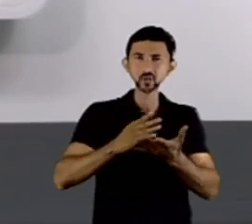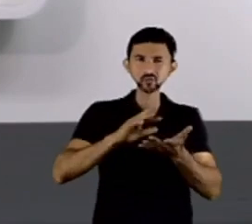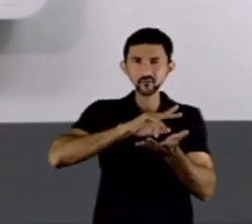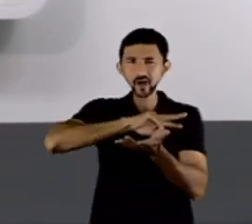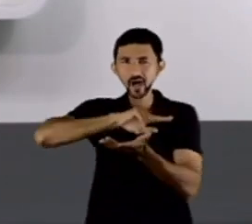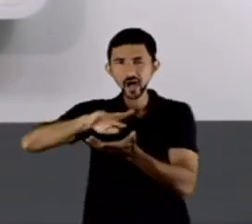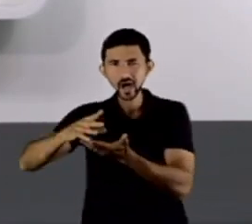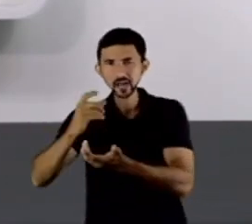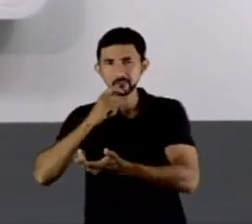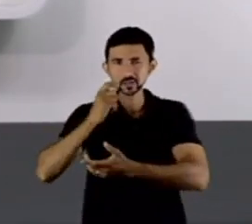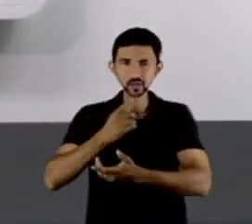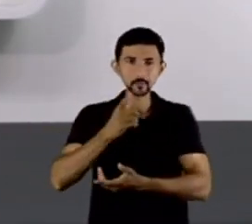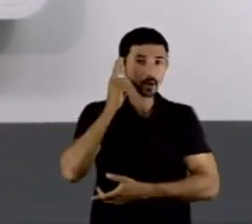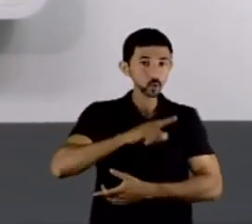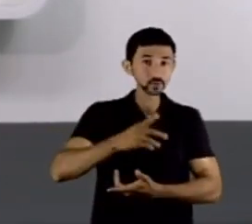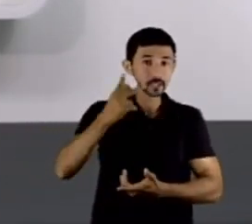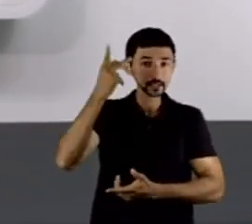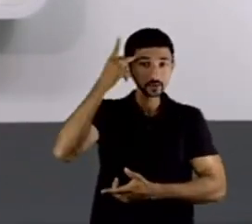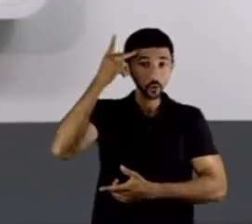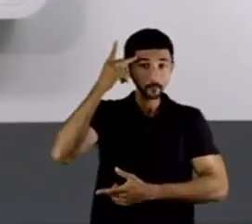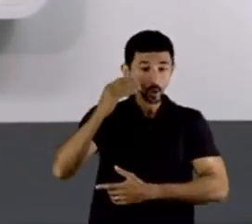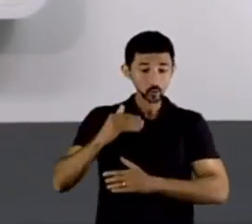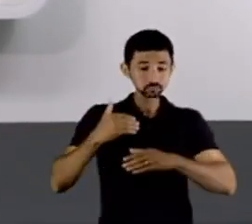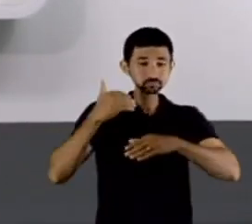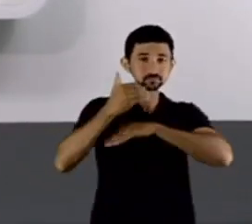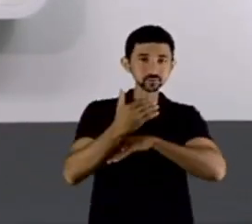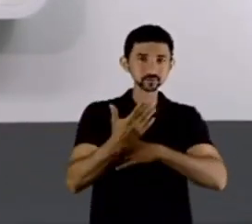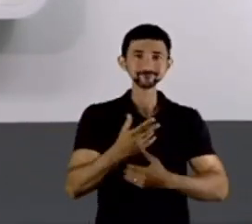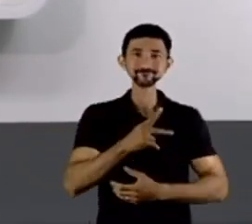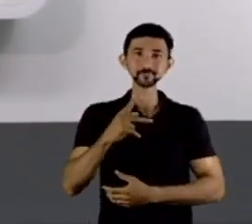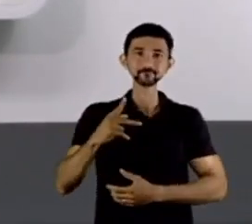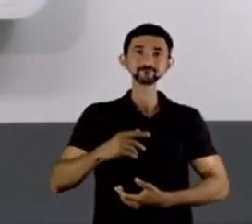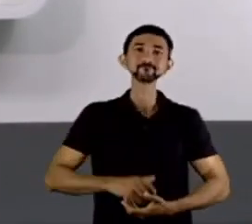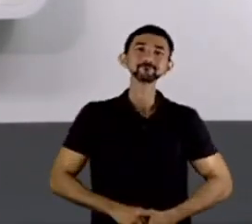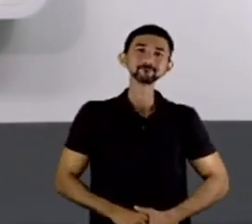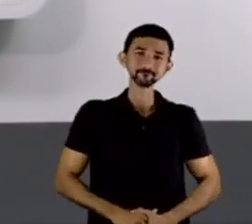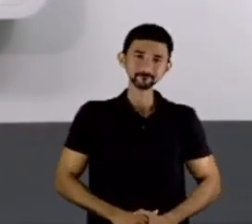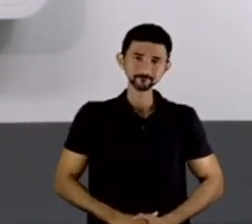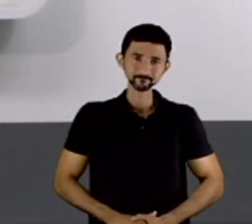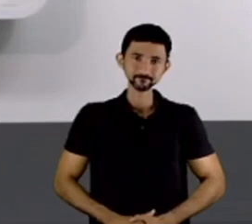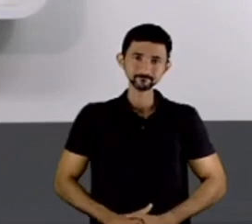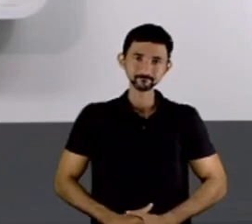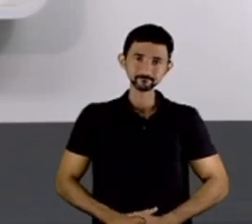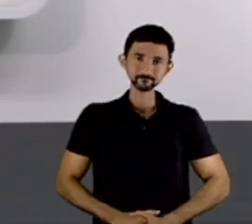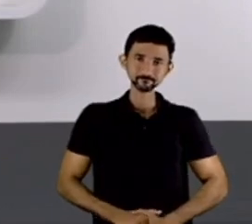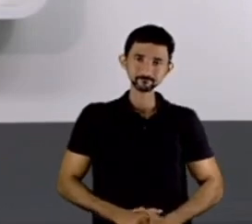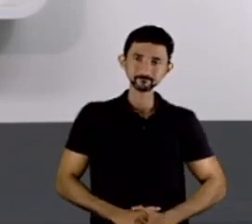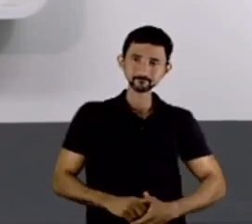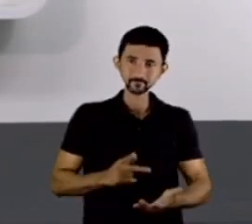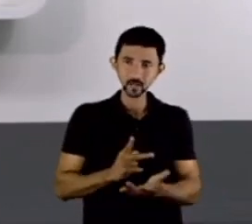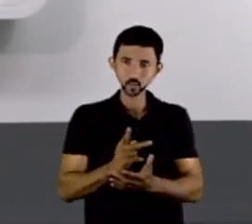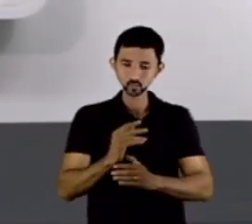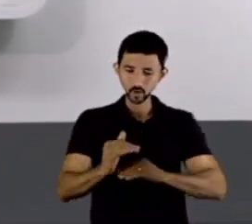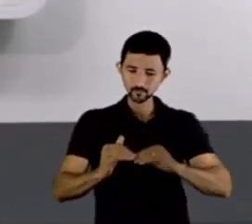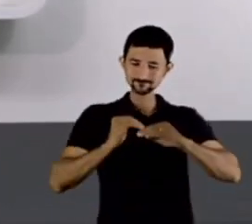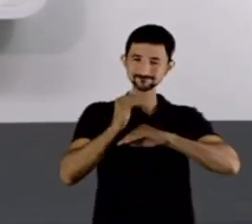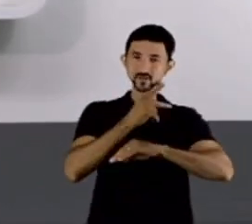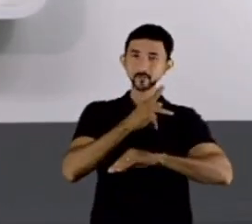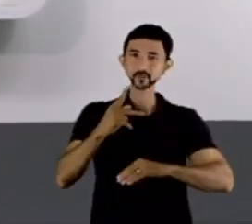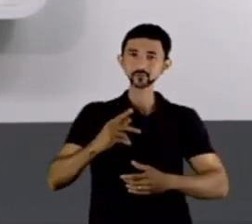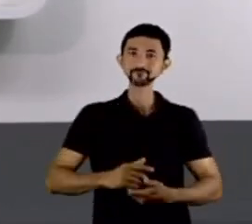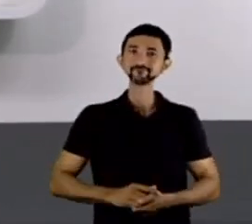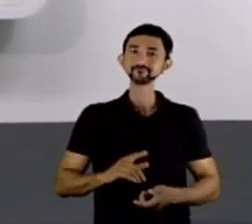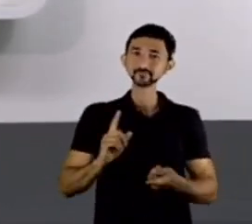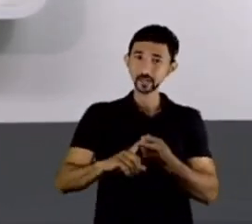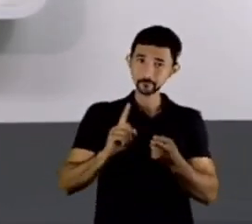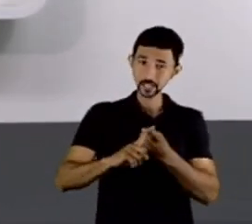para dar a vitória para São Paulo e Minas Gerais. Para continuar no poder, fraudaram